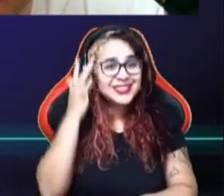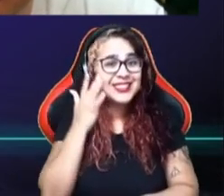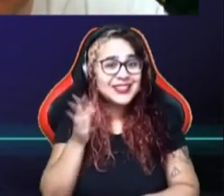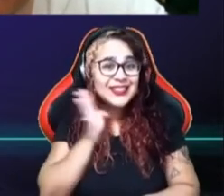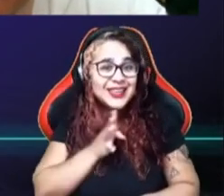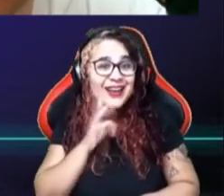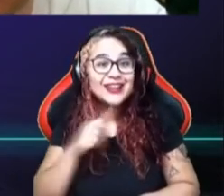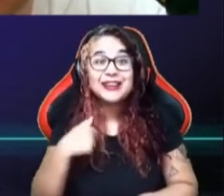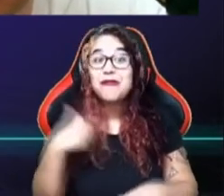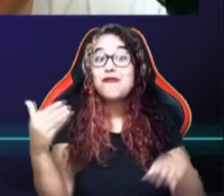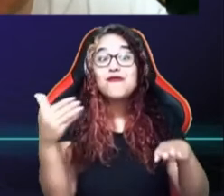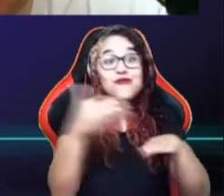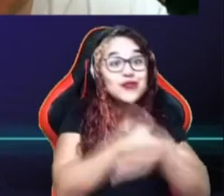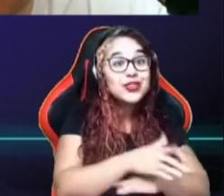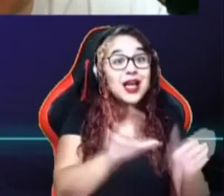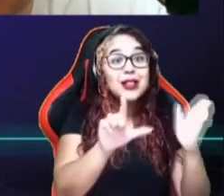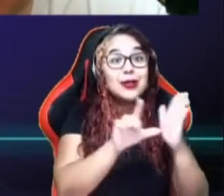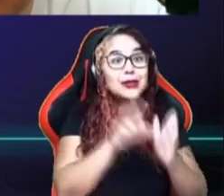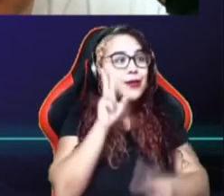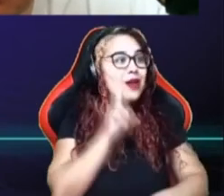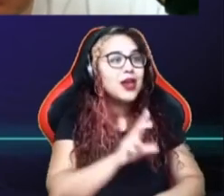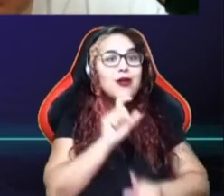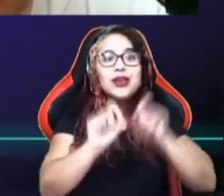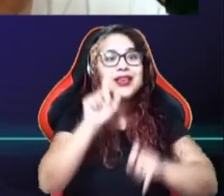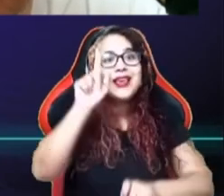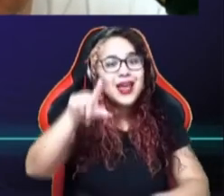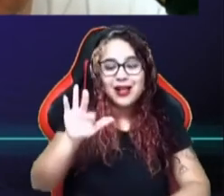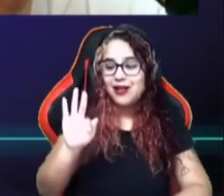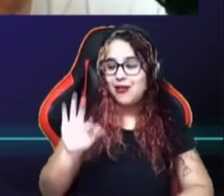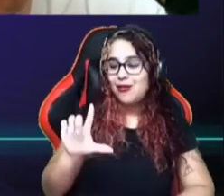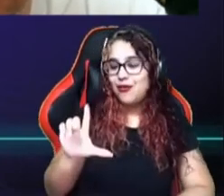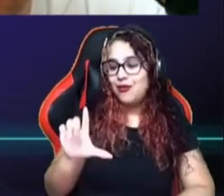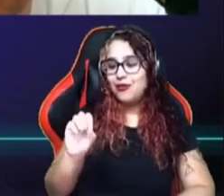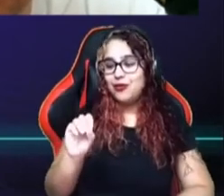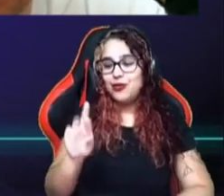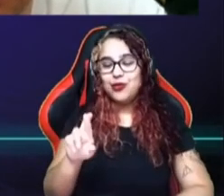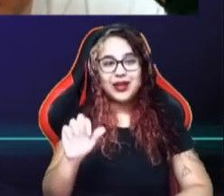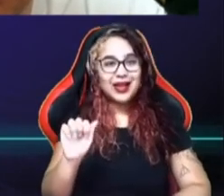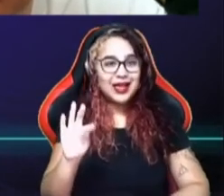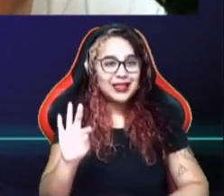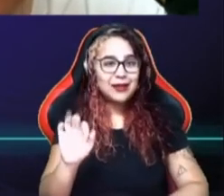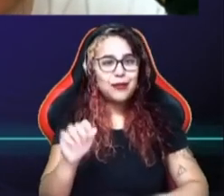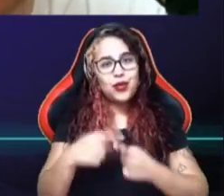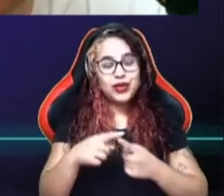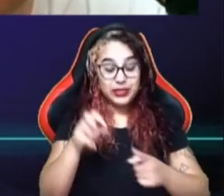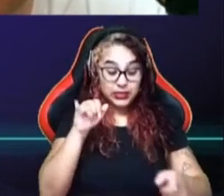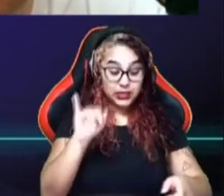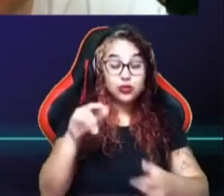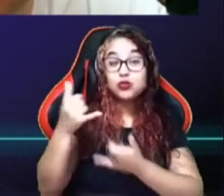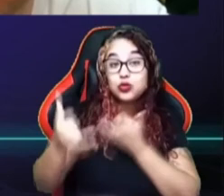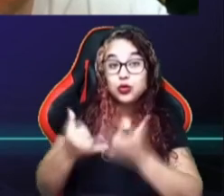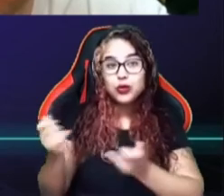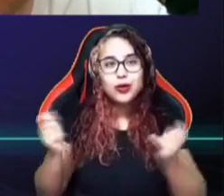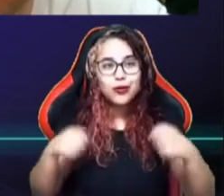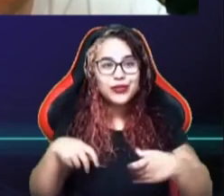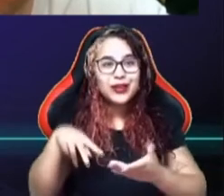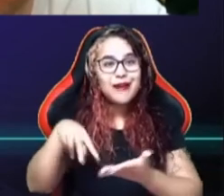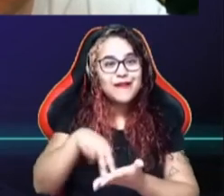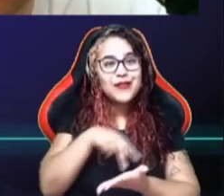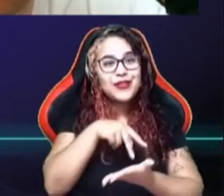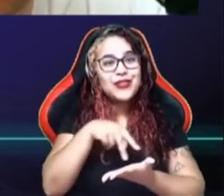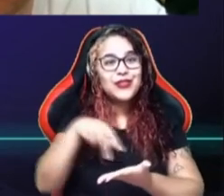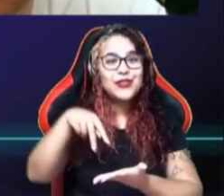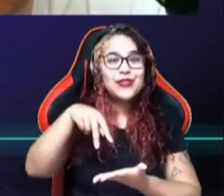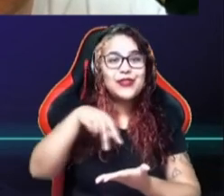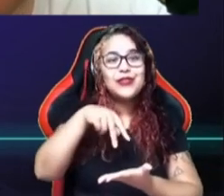para ver o que o Florata era. Porque falou, nossa, se no jogo eu consigo, né, ter essa